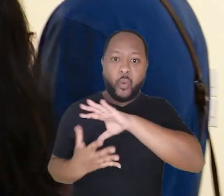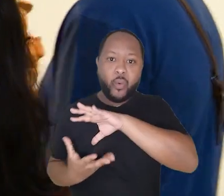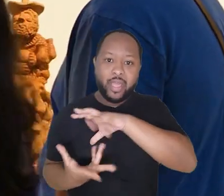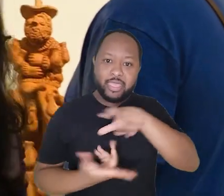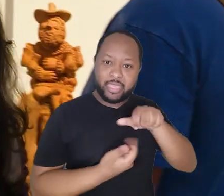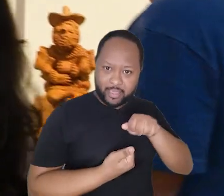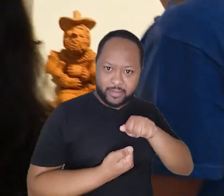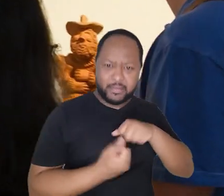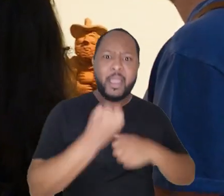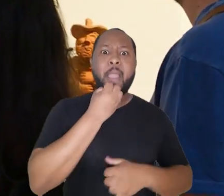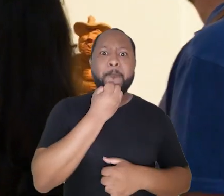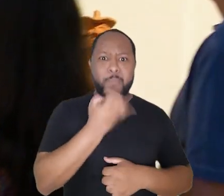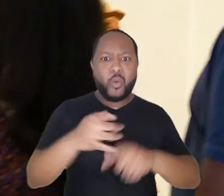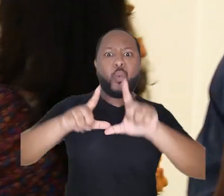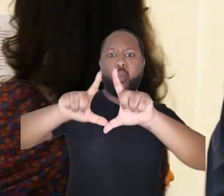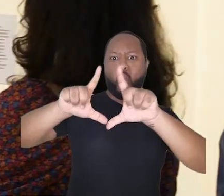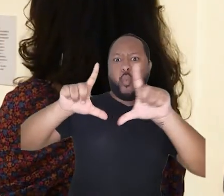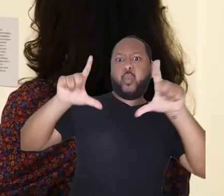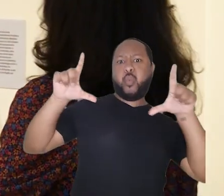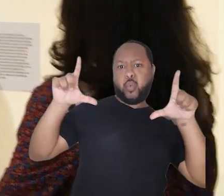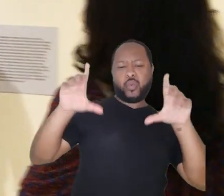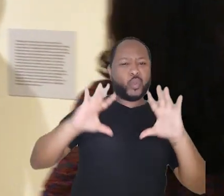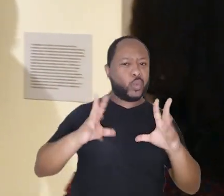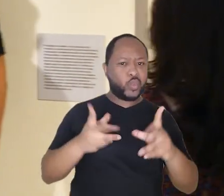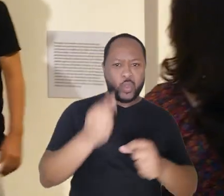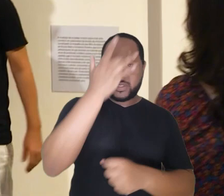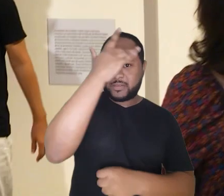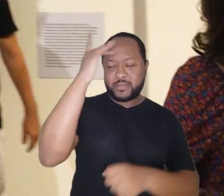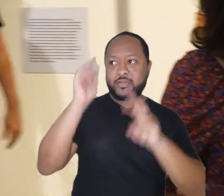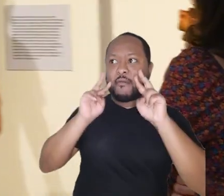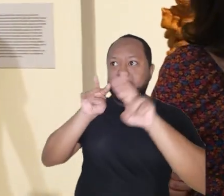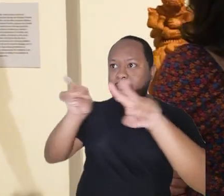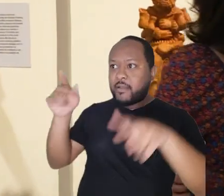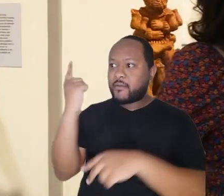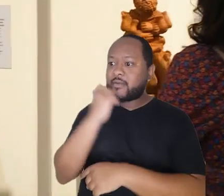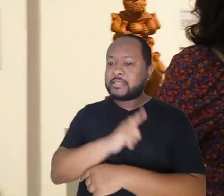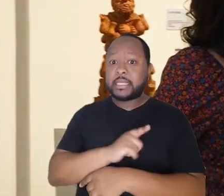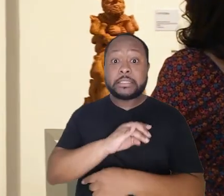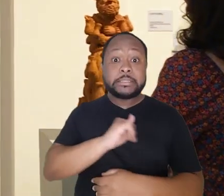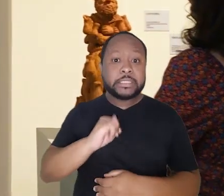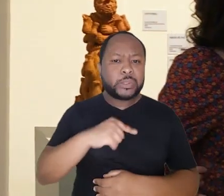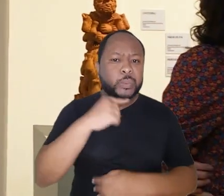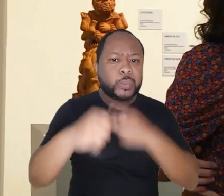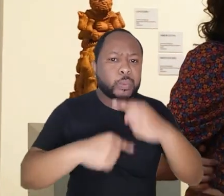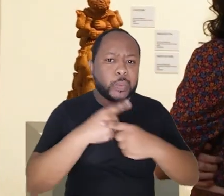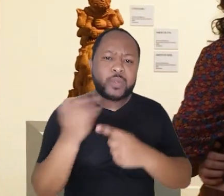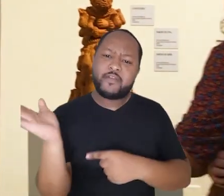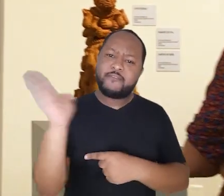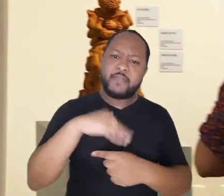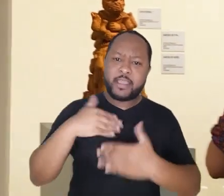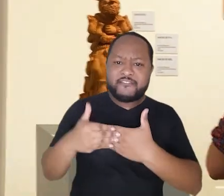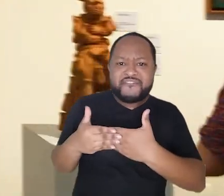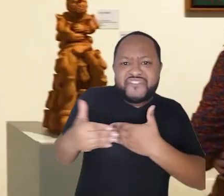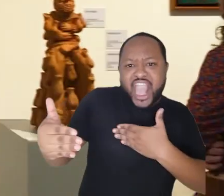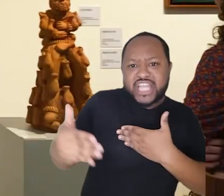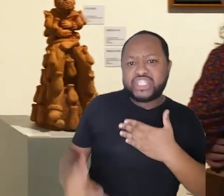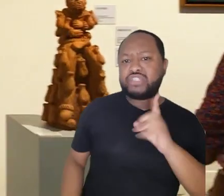É bom que é um quadro grande, dá para todo mundo ver. Todo mundo consegue ver, quem não conseguir, só vira um pouquinho mais para frente.